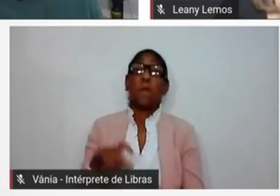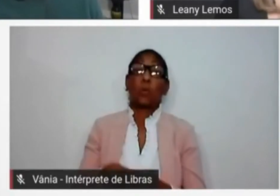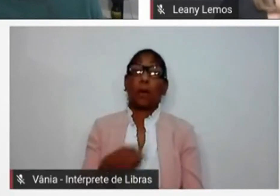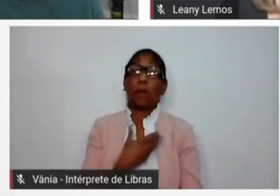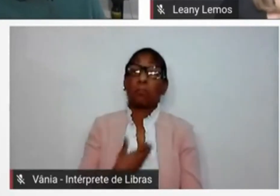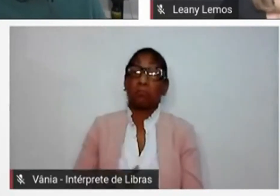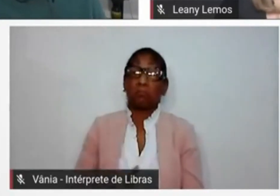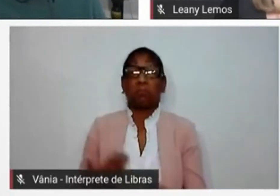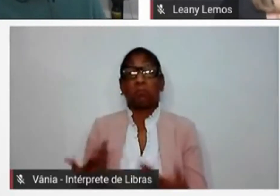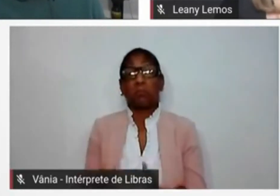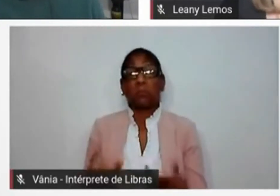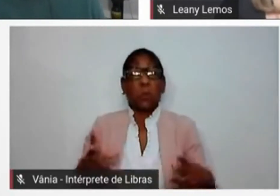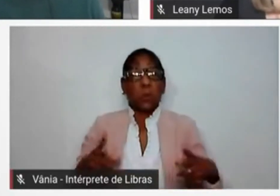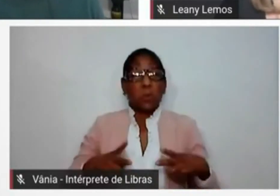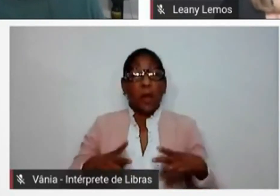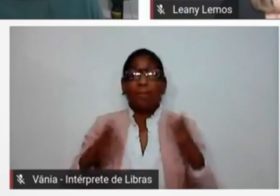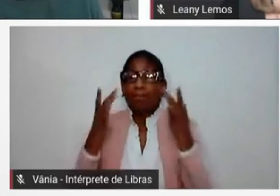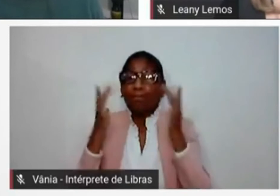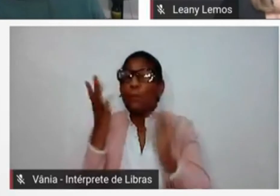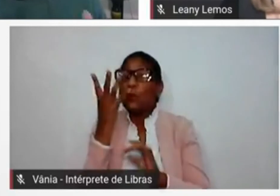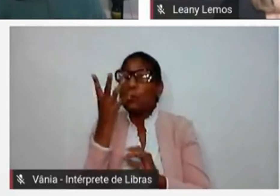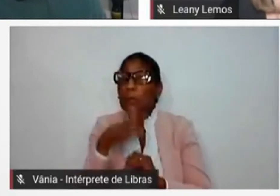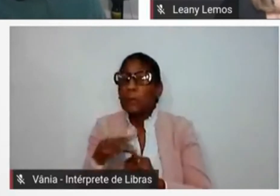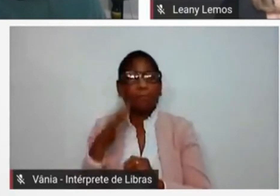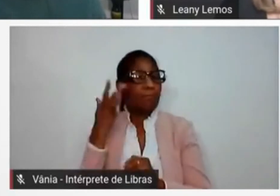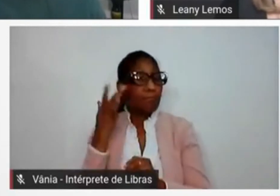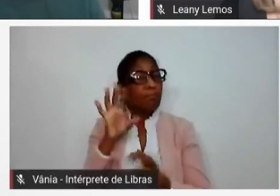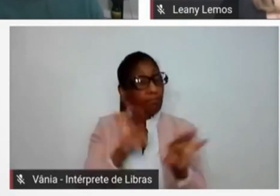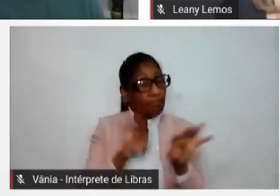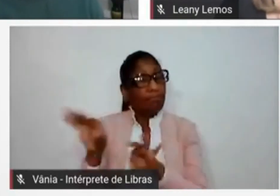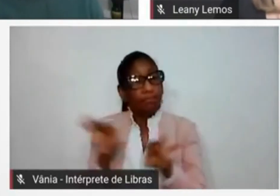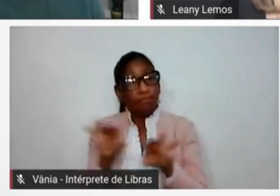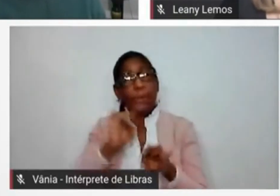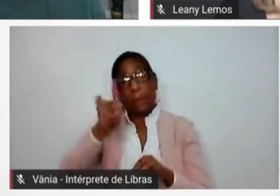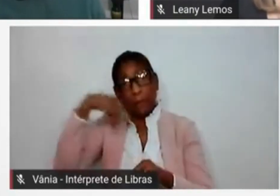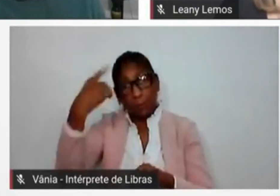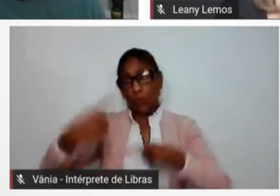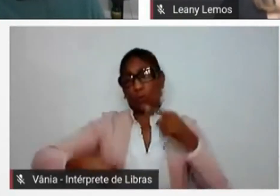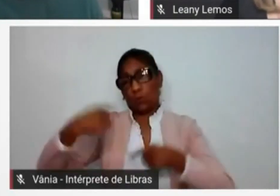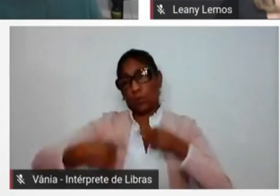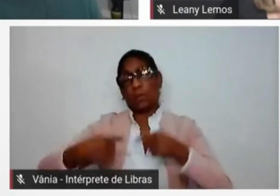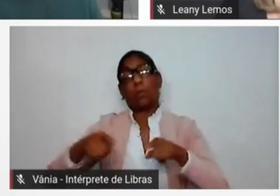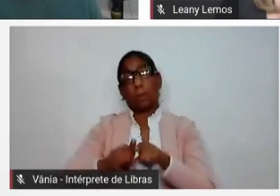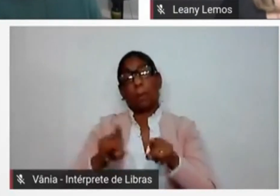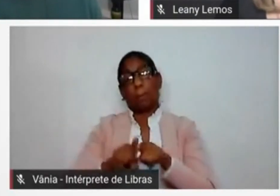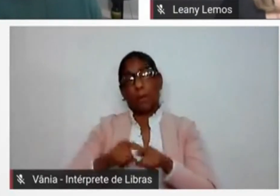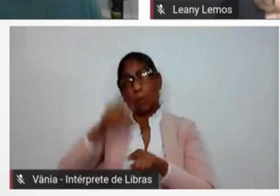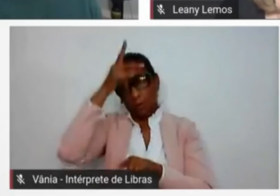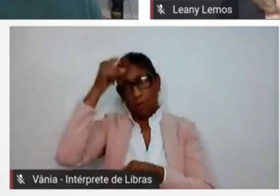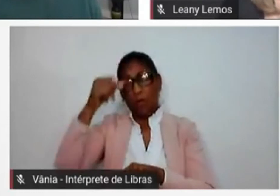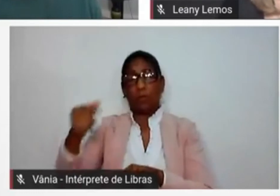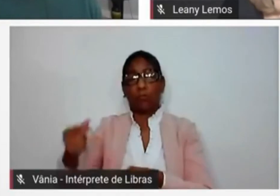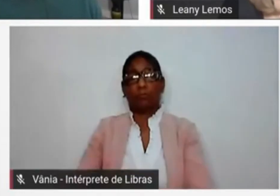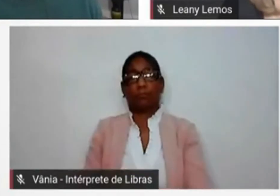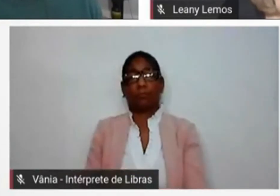rede privada, a educação infantil. Enfim, vamos estabelecer essa discussão também com os prefeitos.